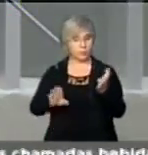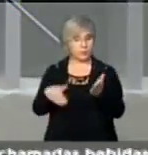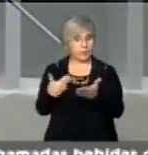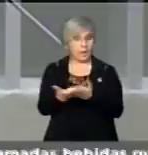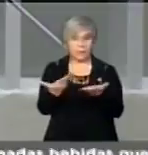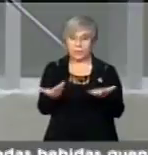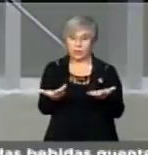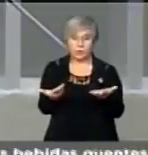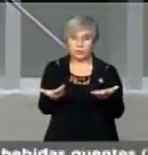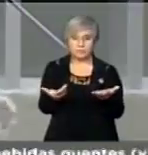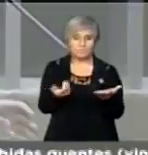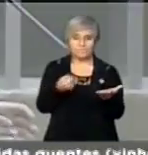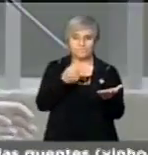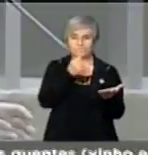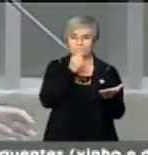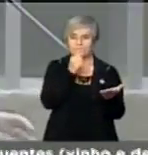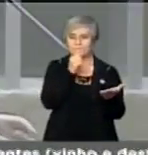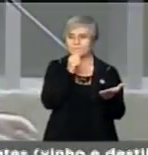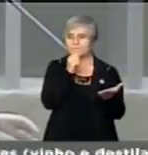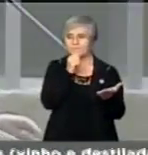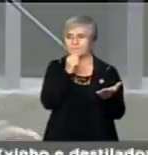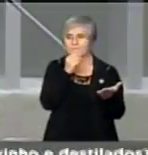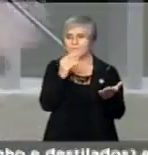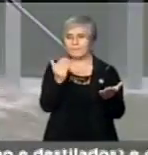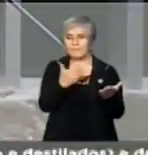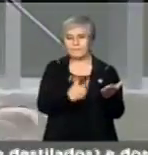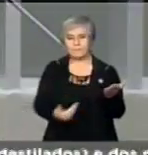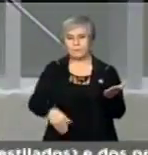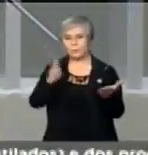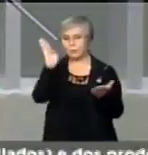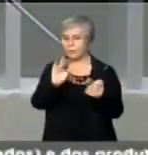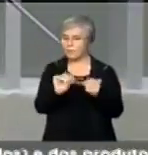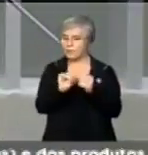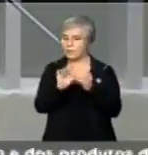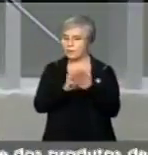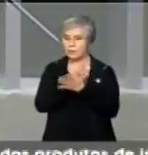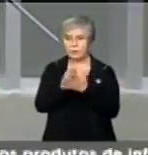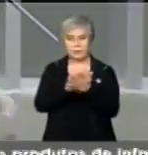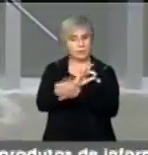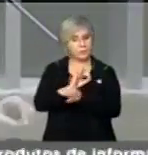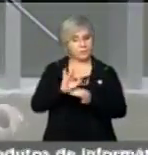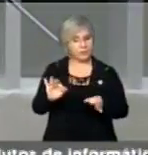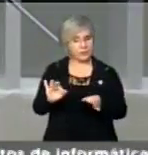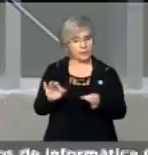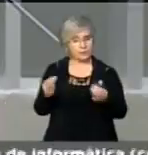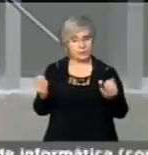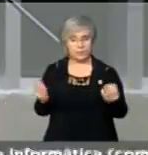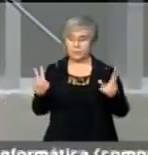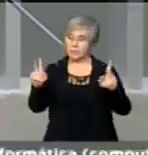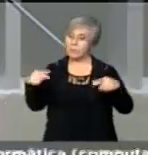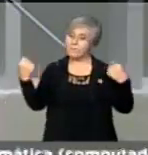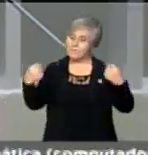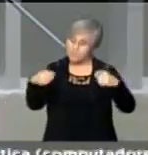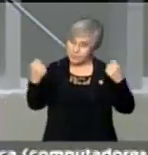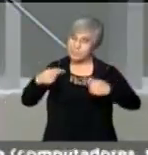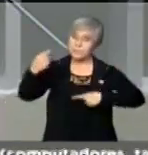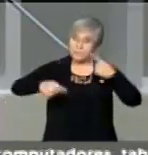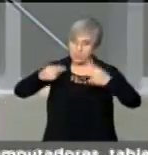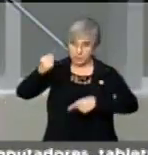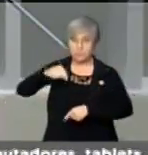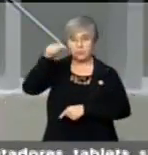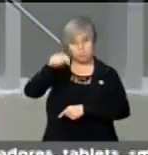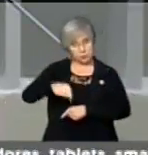não fizemos. O governo brasileiro não fez. Esse é um tema que não pode deixar de ser